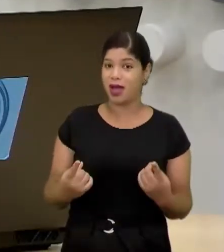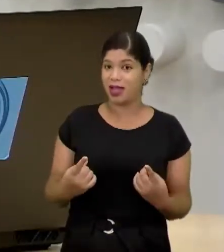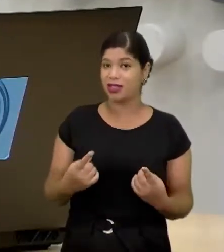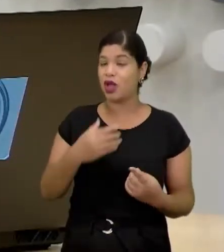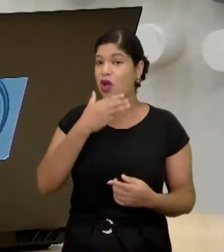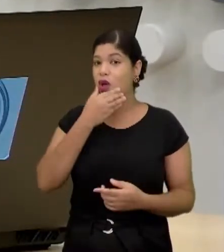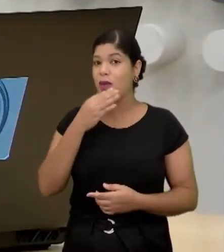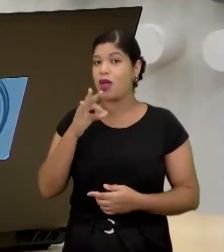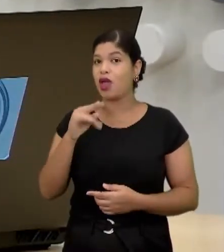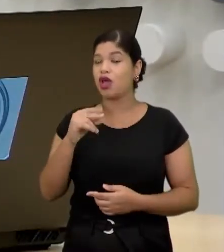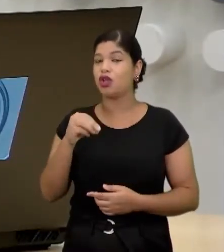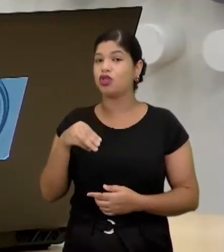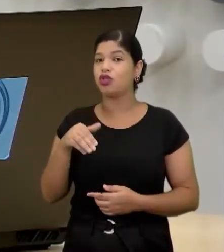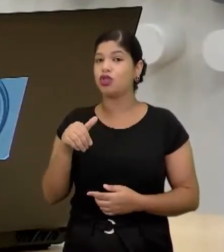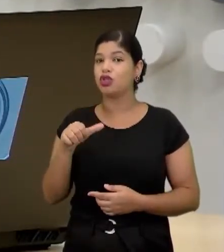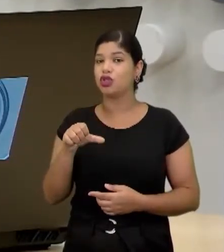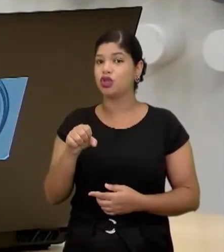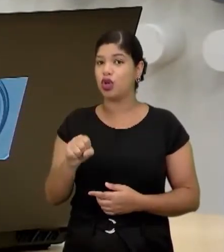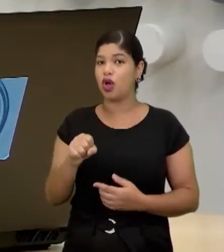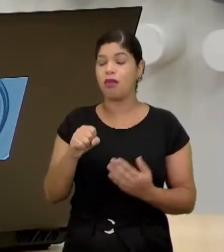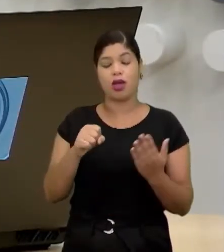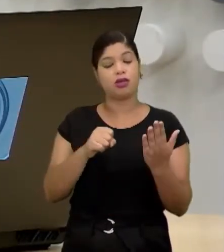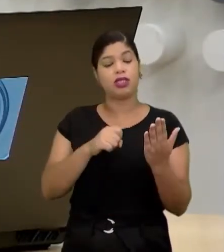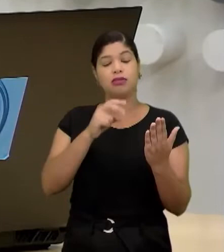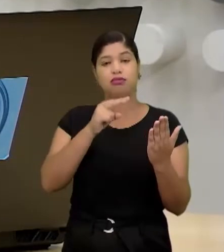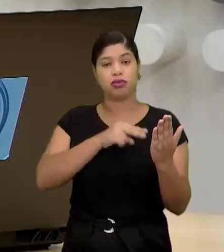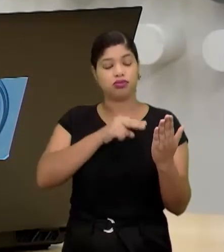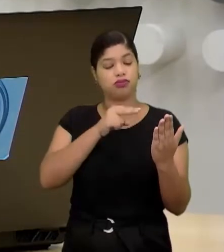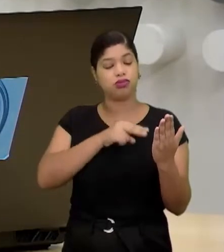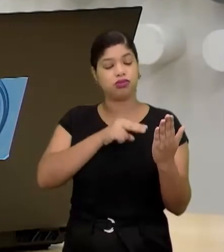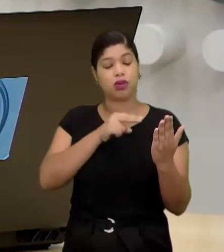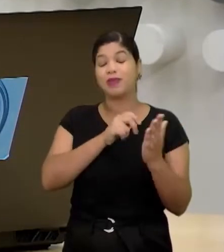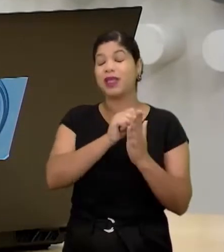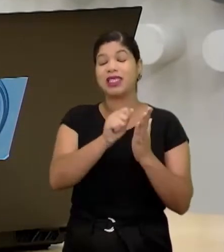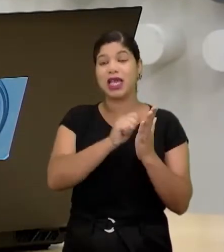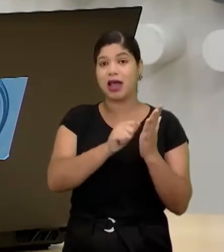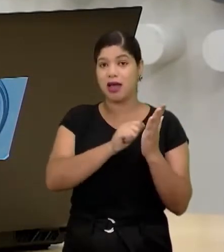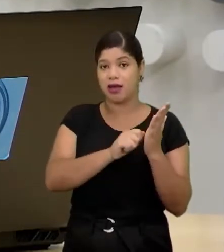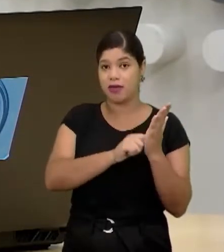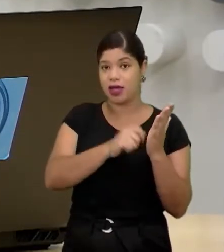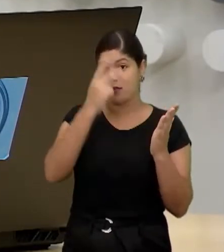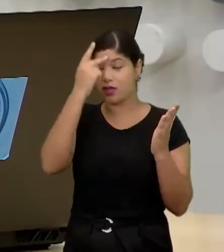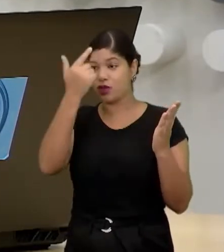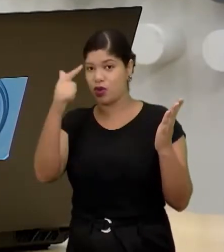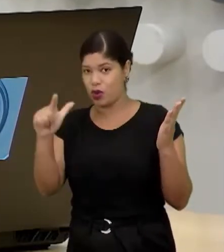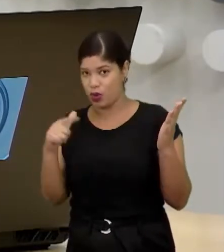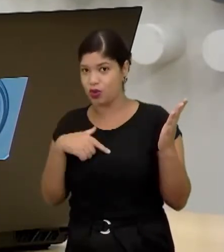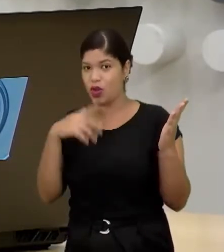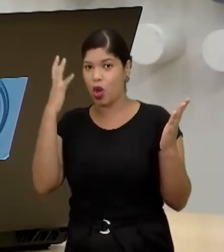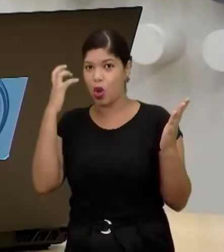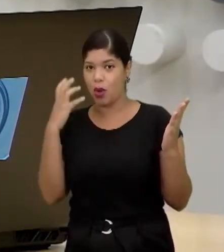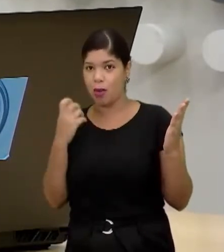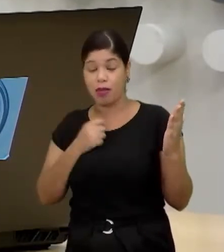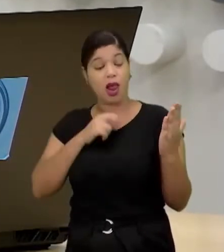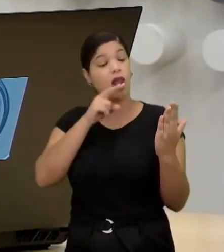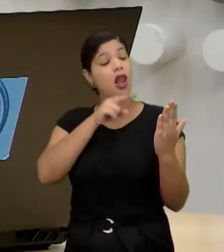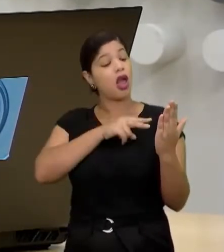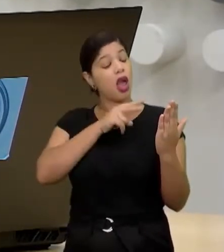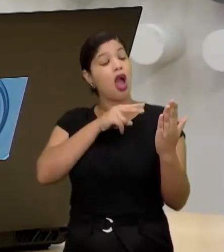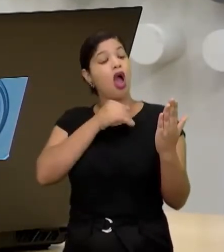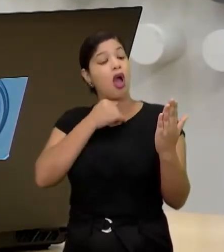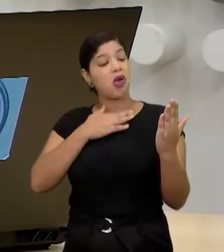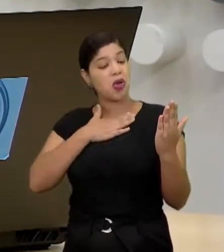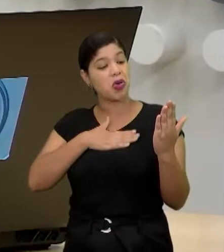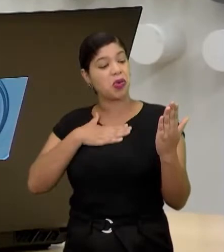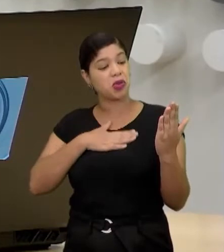de Hobbes né E para vocês verem como tema da natureza humana eu não tenho aqui interessa muito e é um